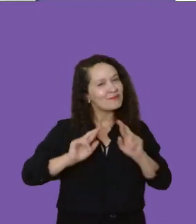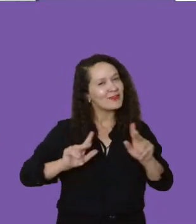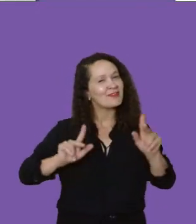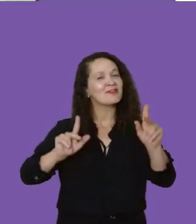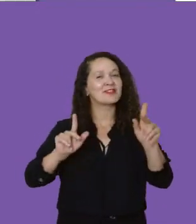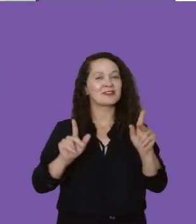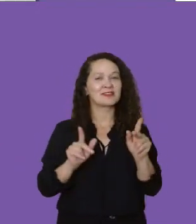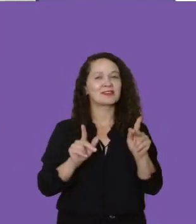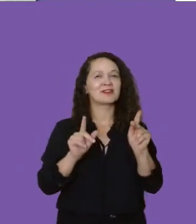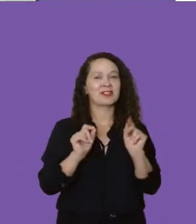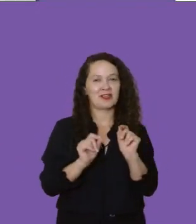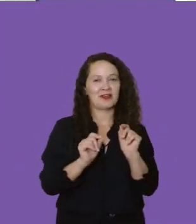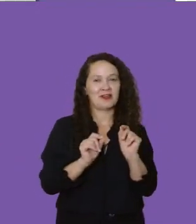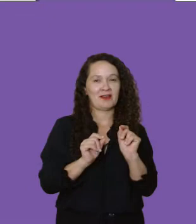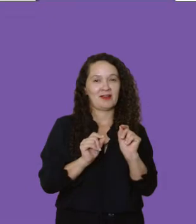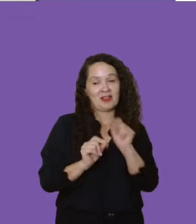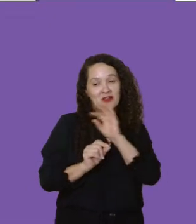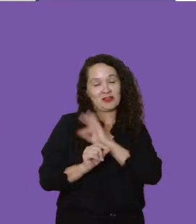tem o mesmo valor.